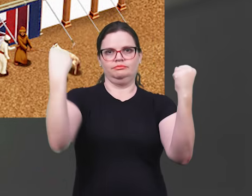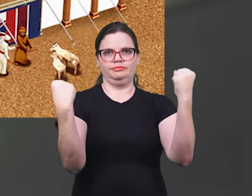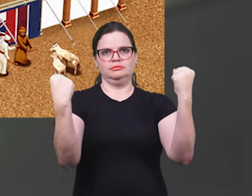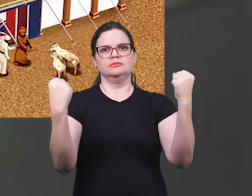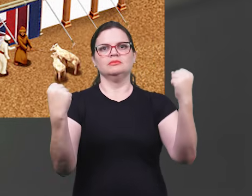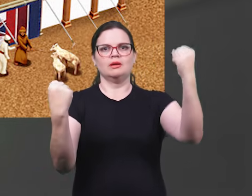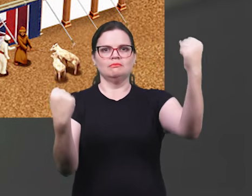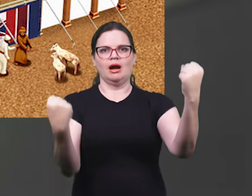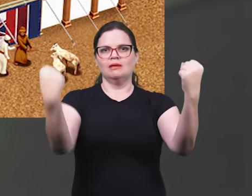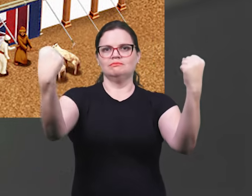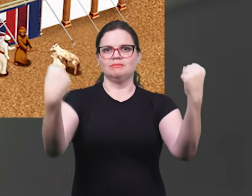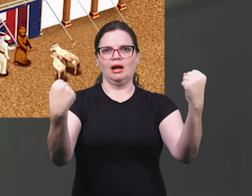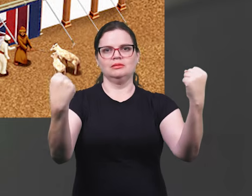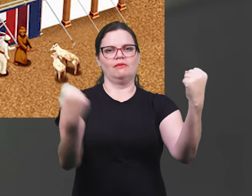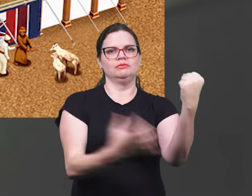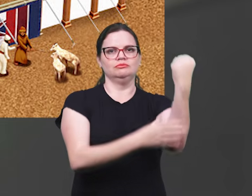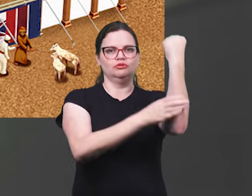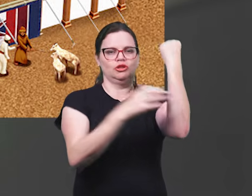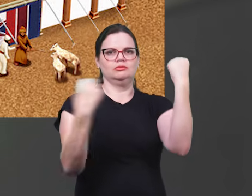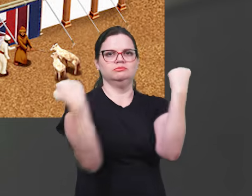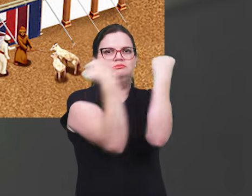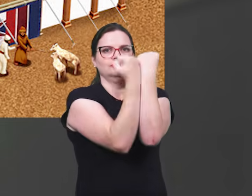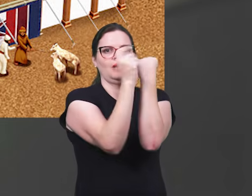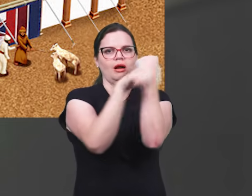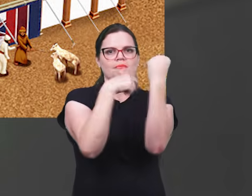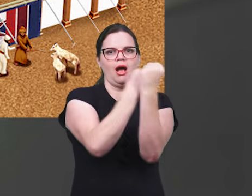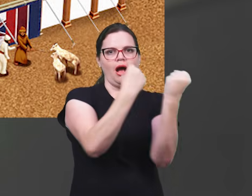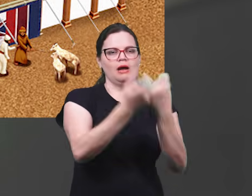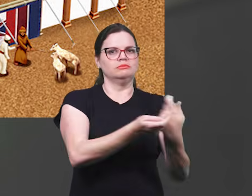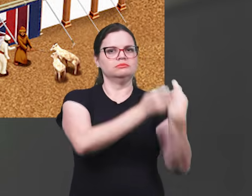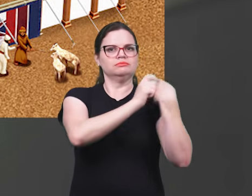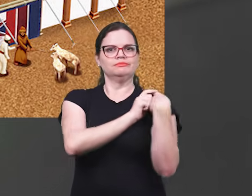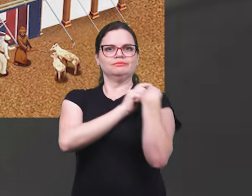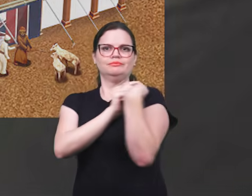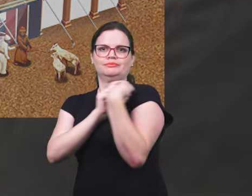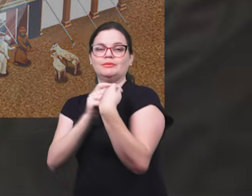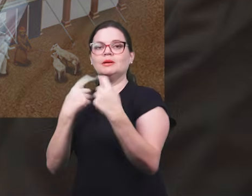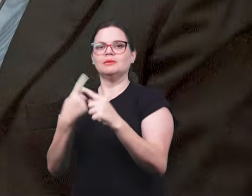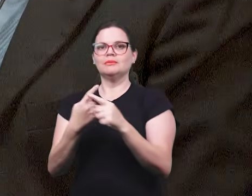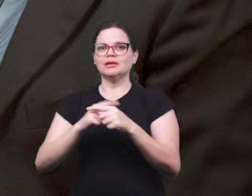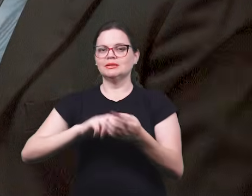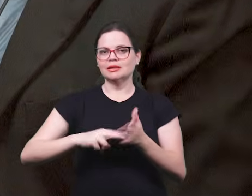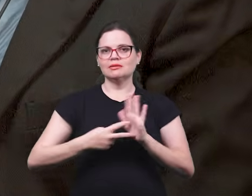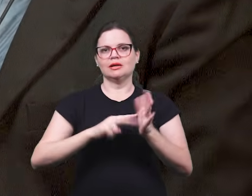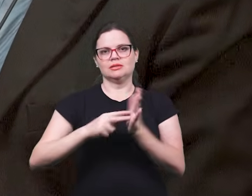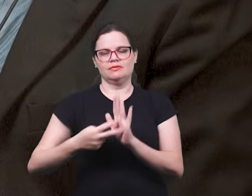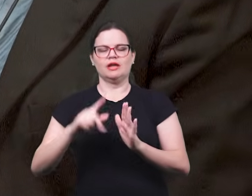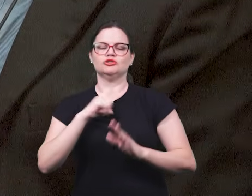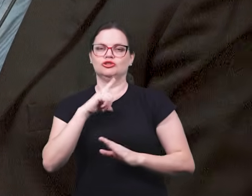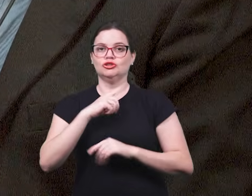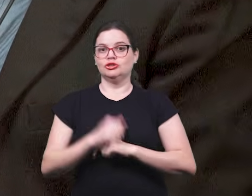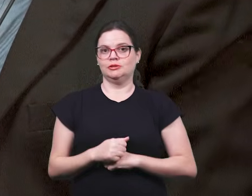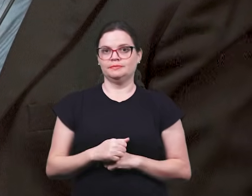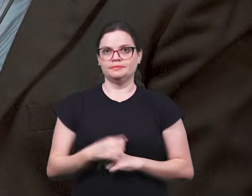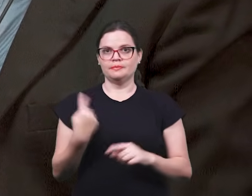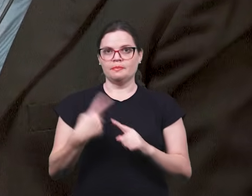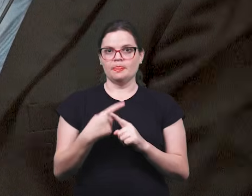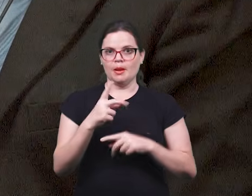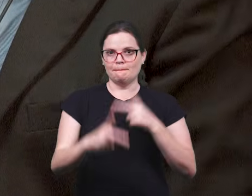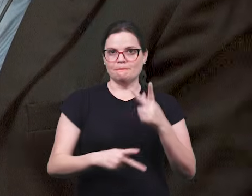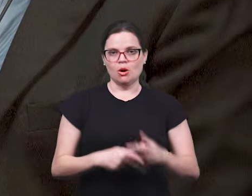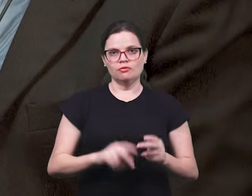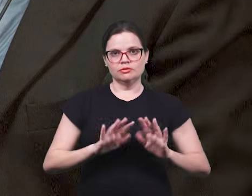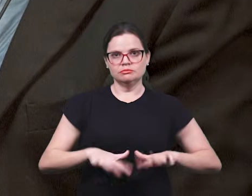Eram figuras, né? Eram figuras de coisas futuras. O tabernáculo, ele era levado. O povo se